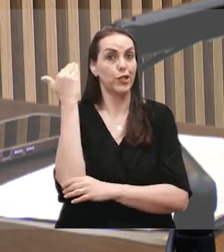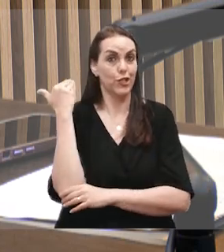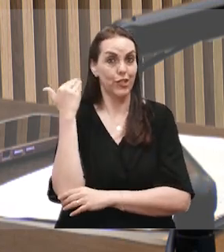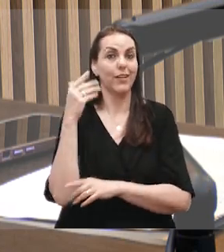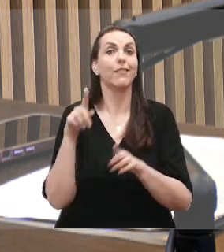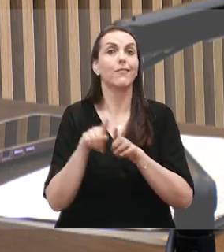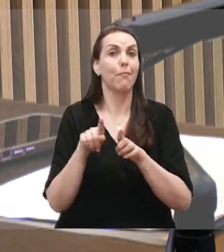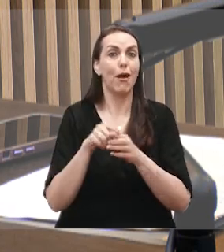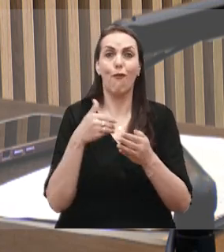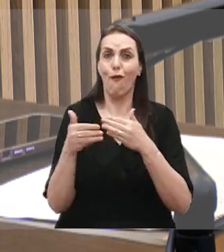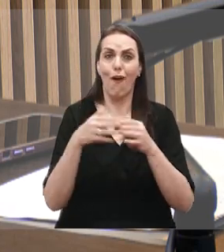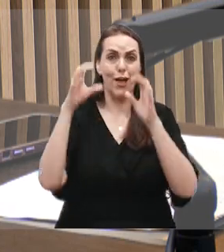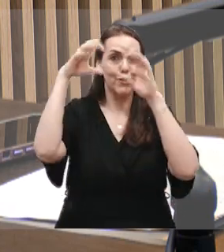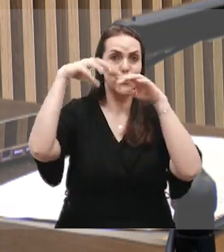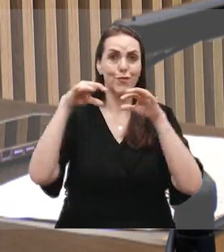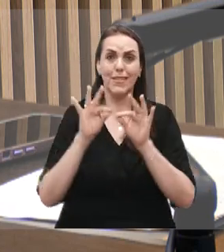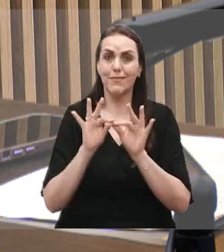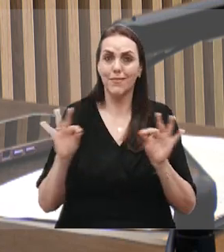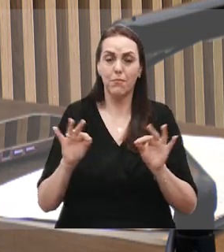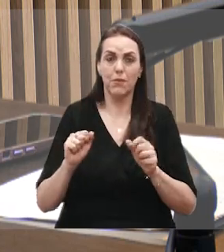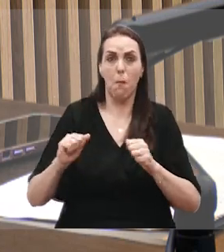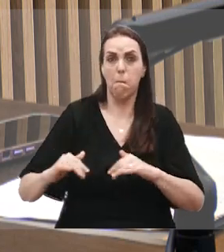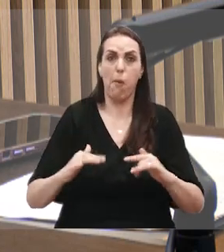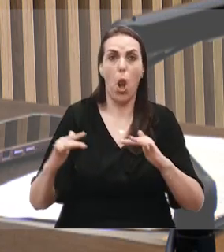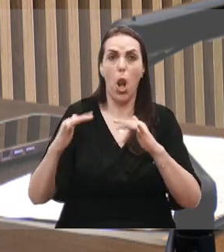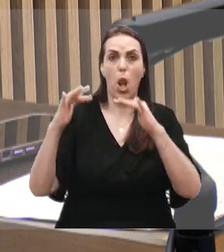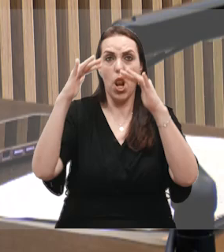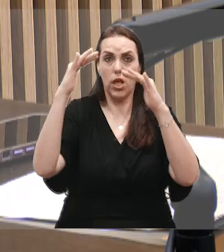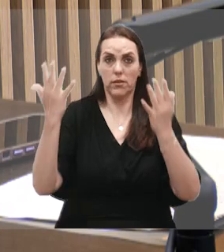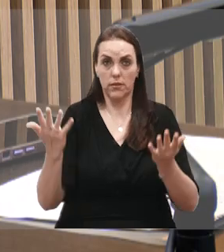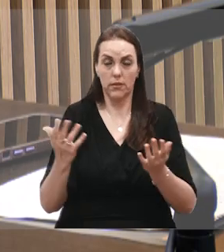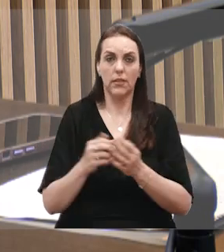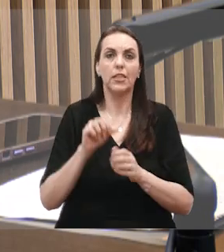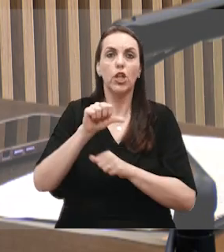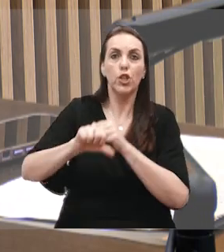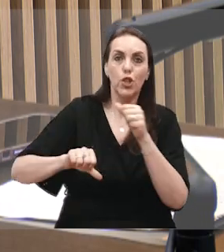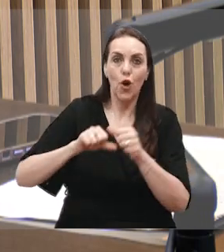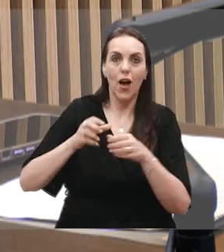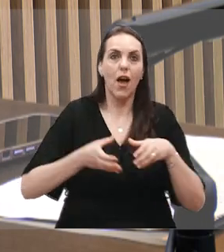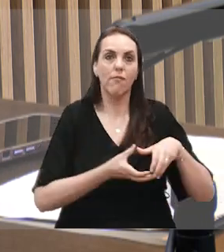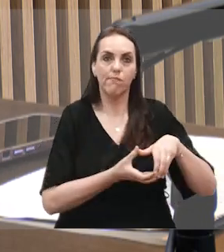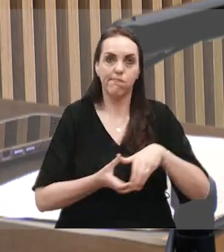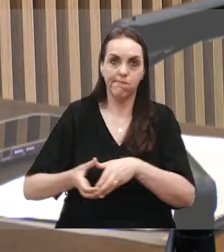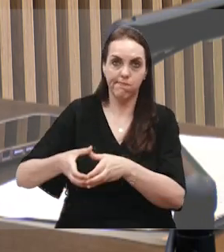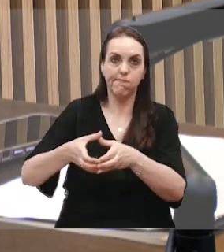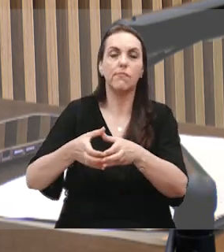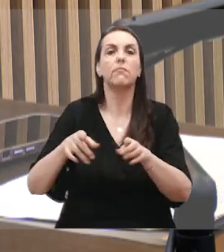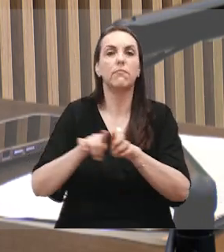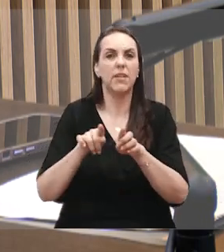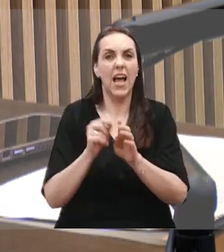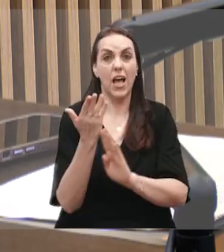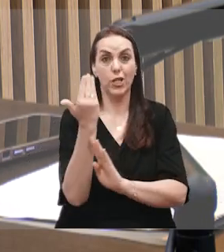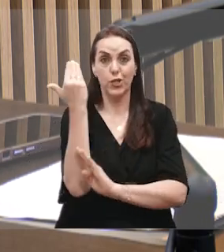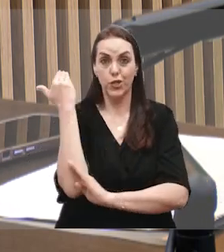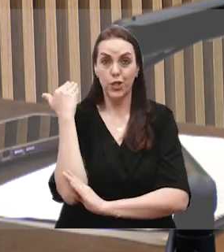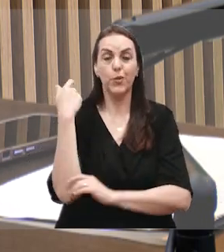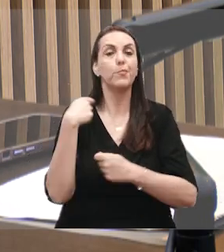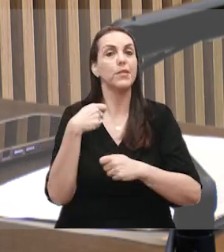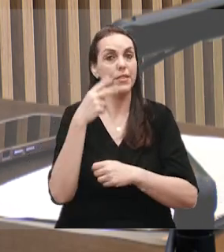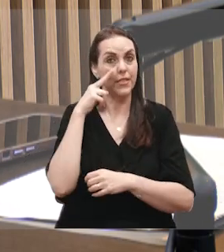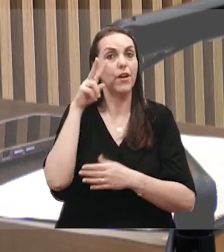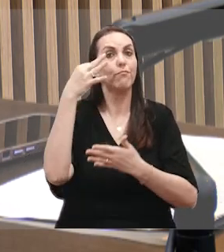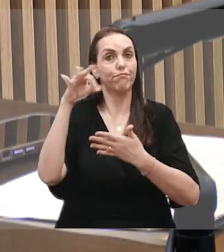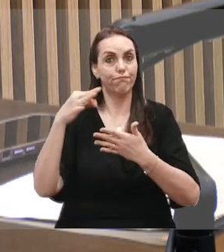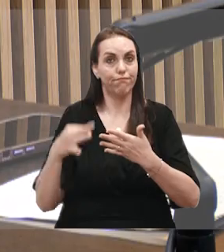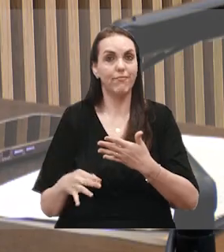que qualquer chuvinha já alaga. Então, também a troca de tubulação dessas canalizações, que são muito antigas, vai ter que ser revista, os